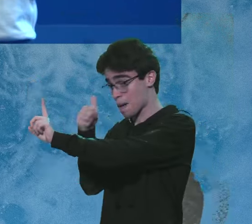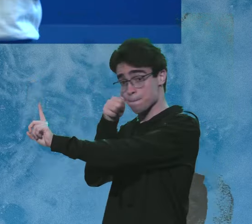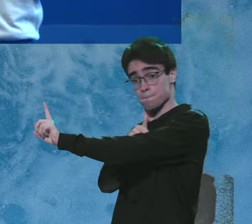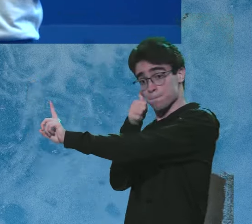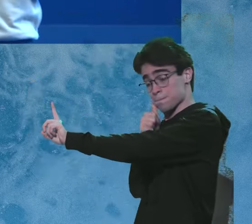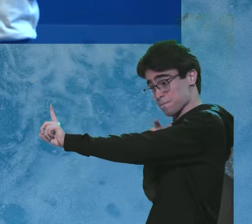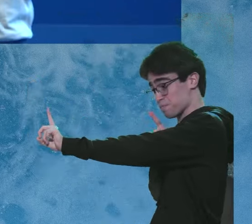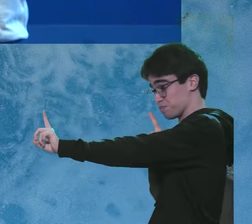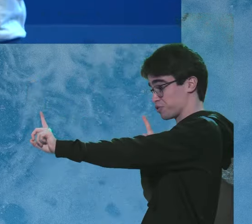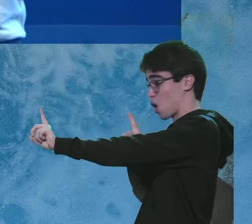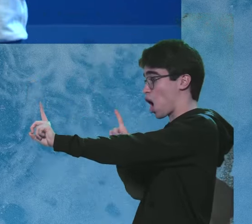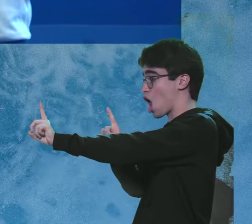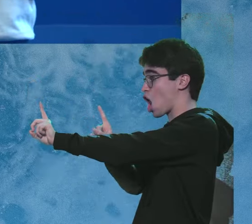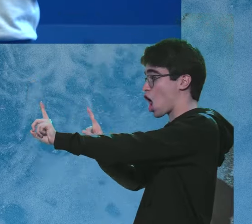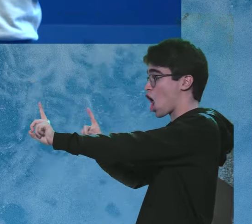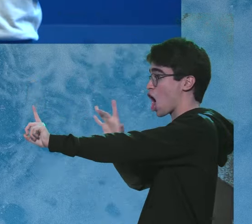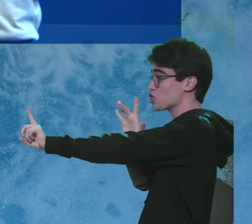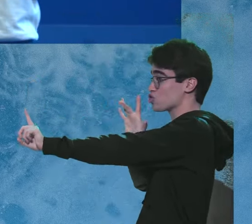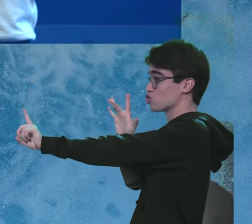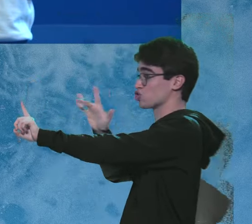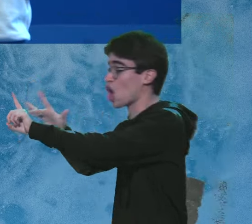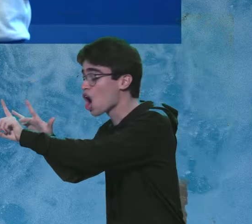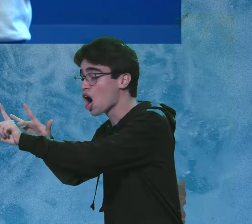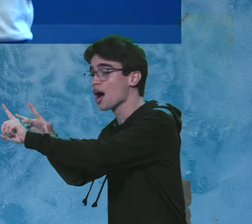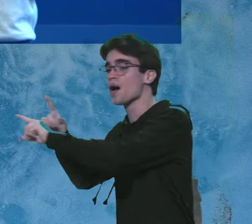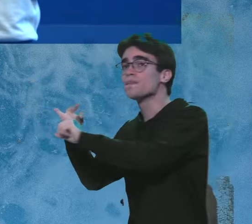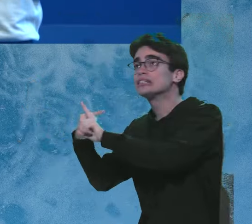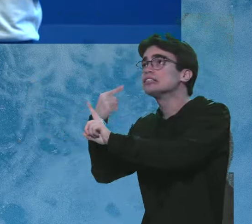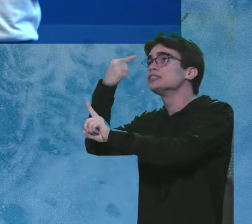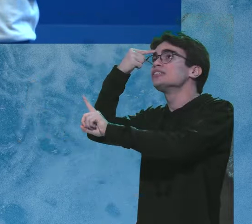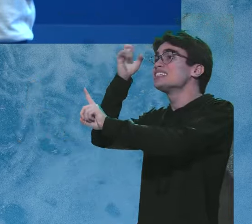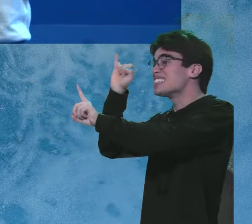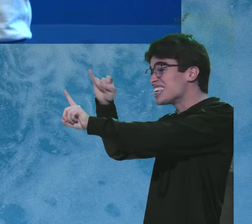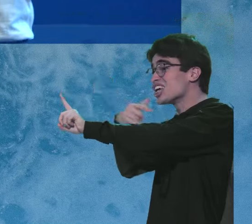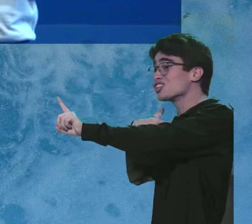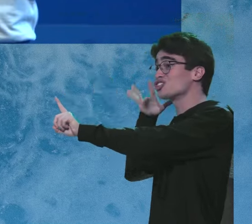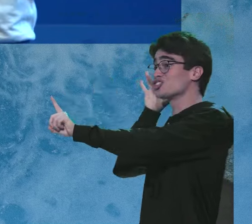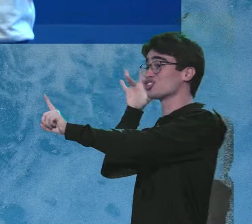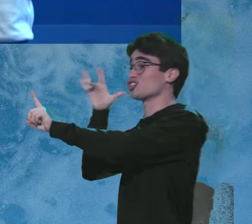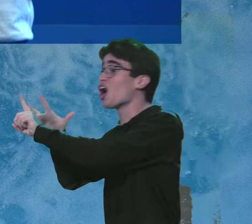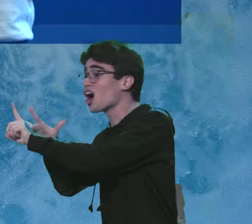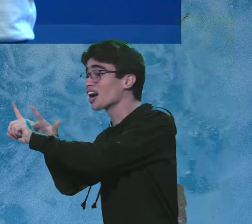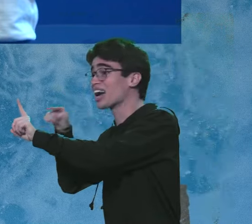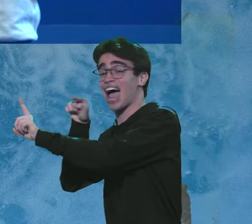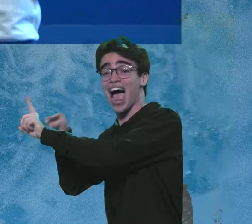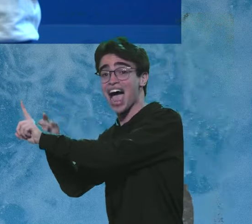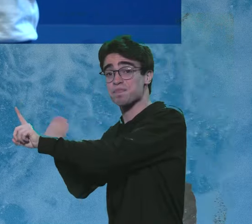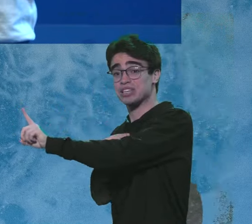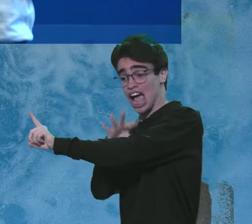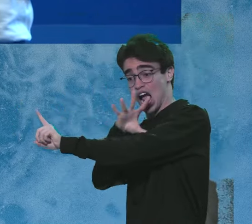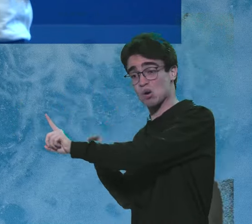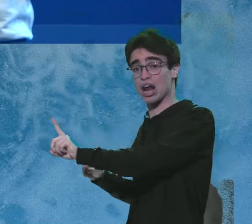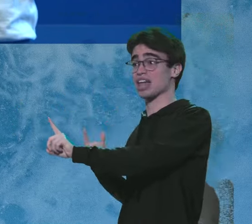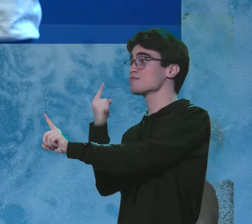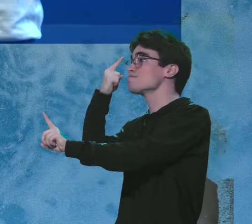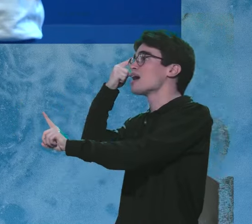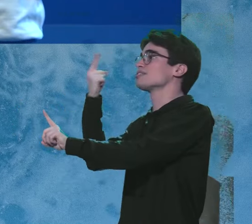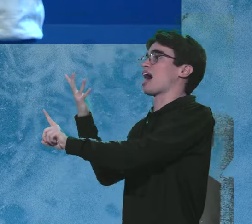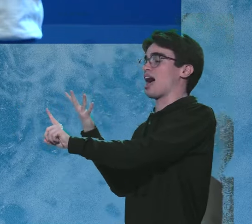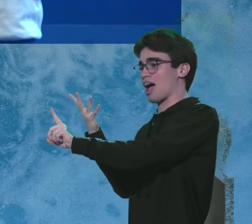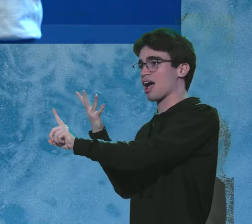multidão, e tocou o seu manto, porque pensava: se eu apenas tocar no seu manto, serei curada.